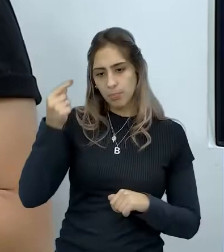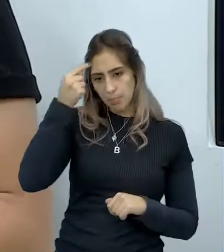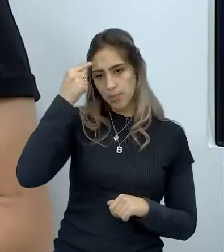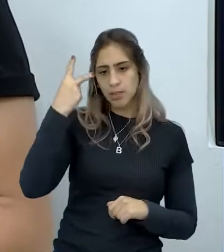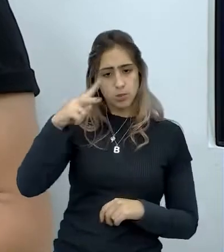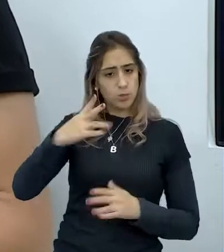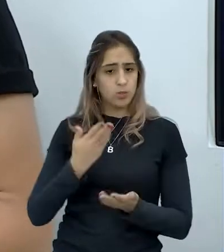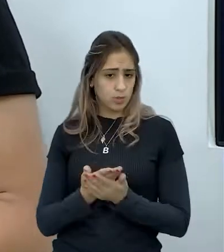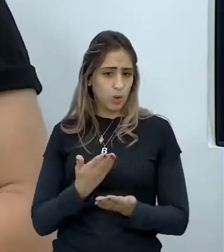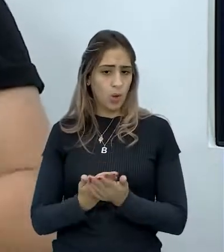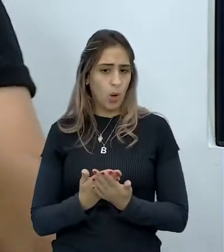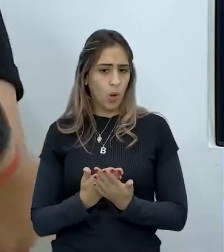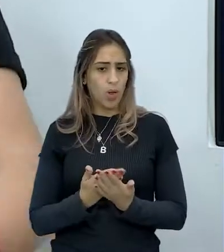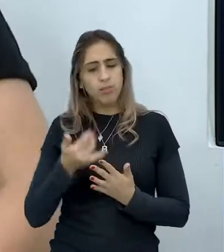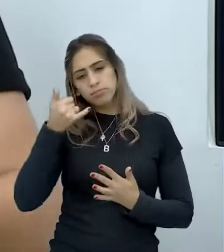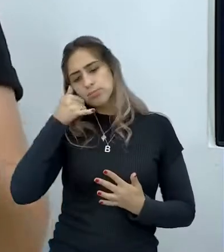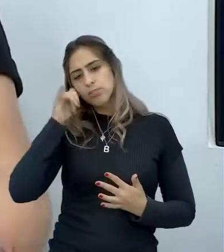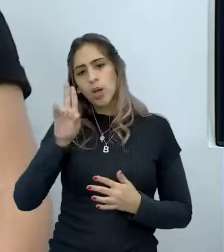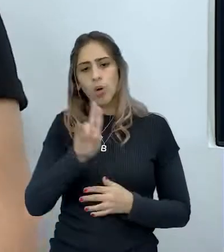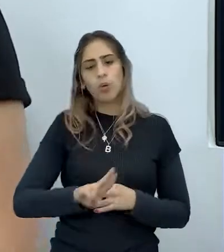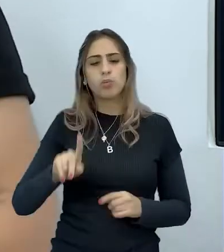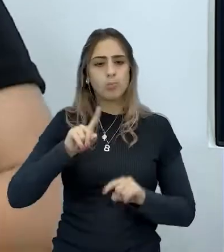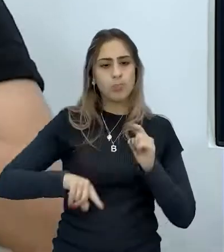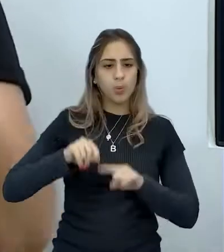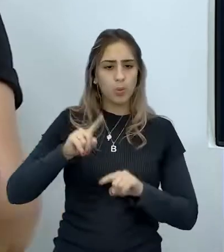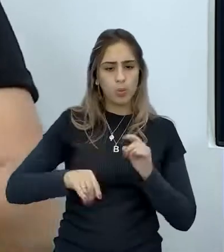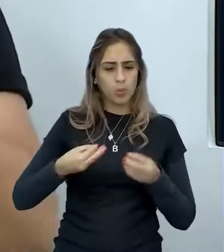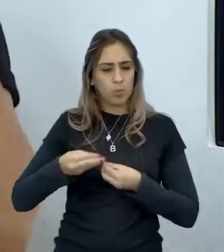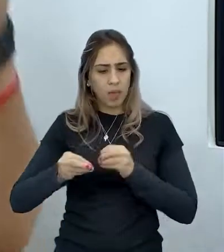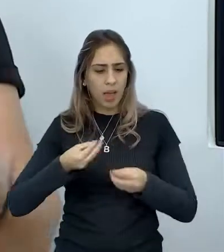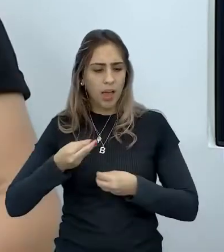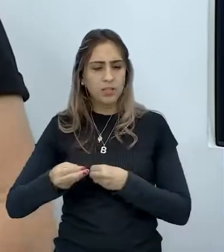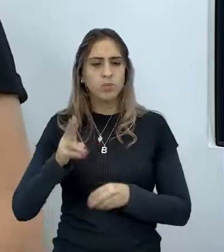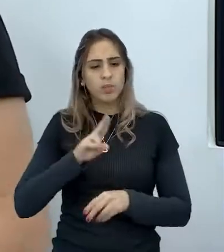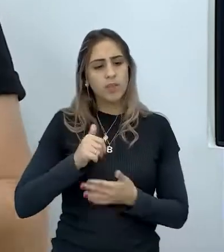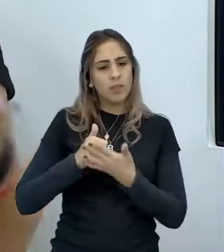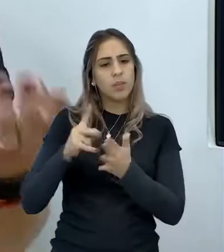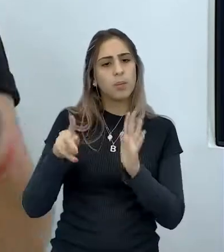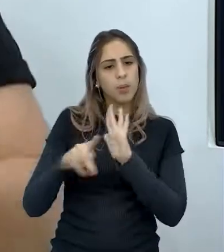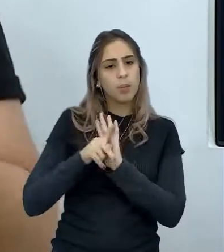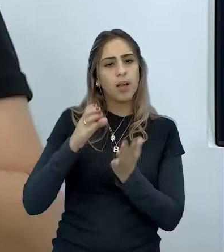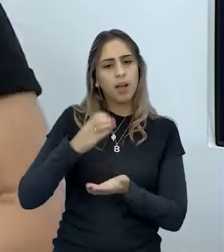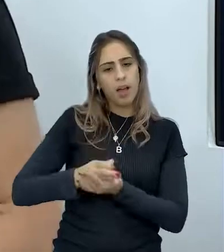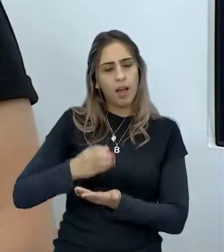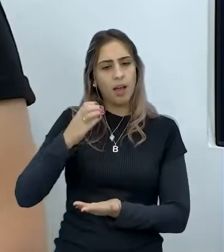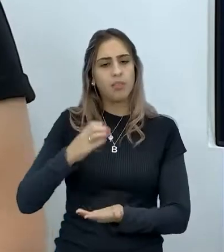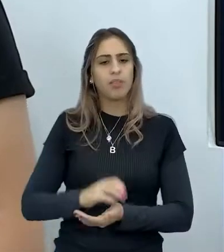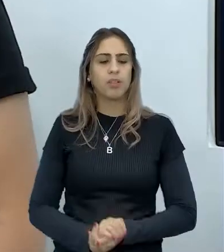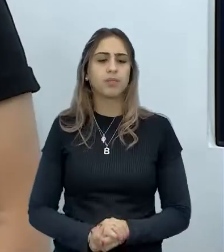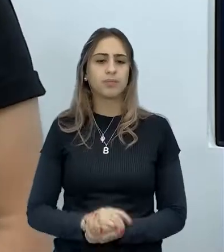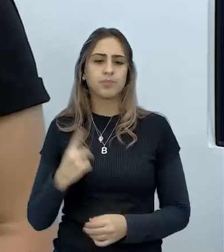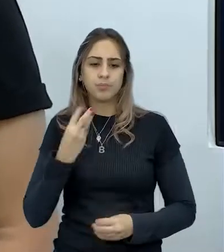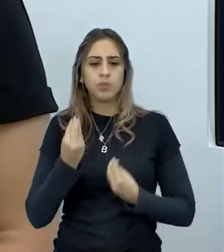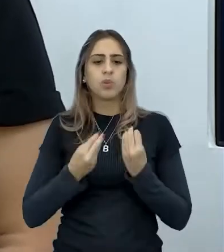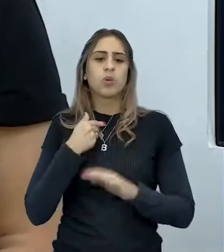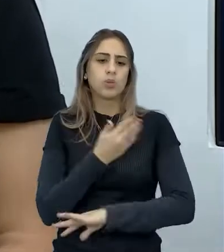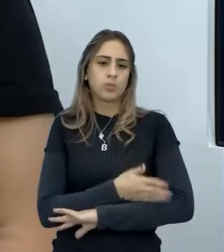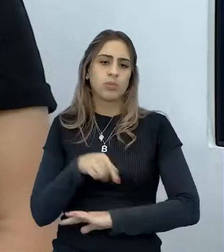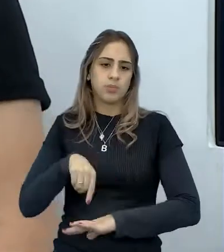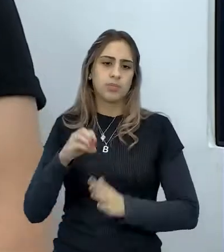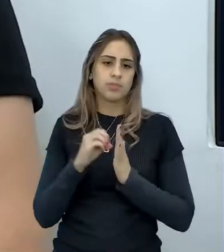na sua escola, para evitar o uso de produtos descartáveis, levar sua própria garrafinha, tal, como a gente, né, costuma fazer aqui